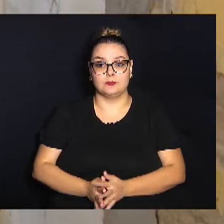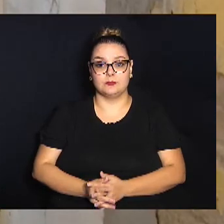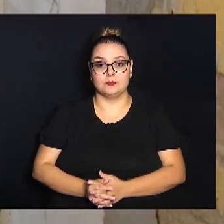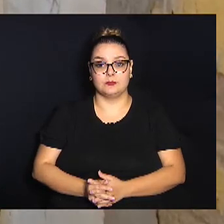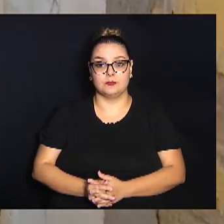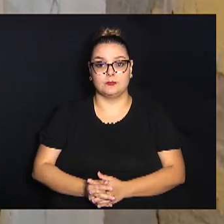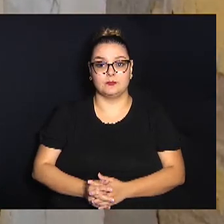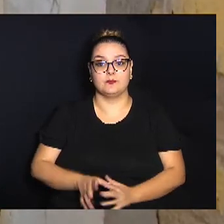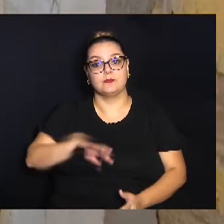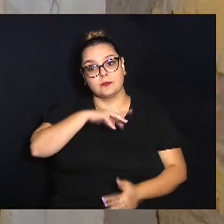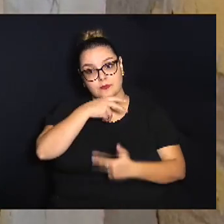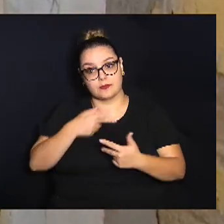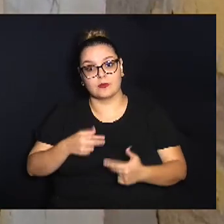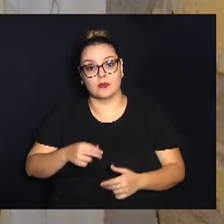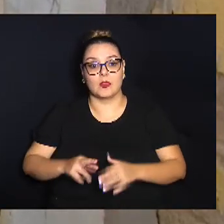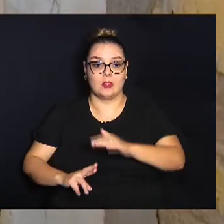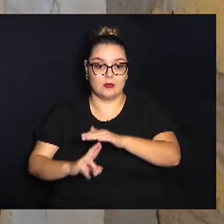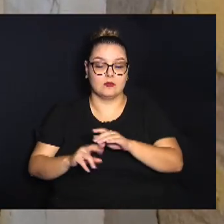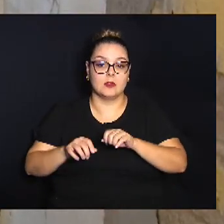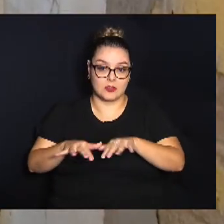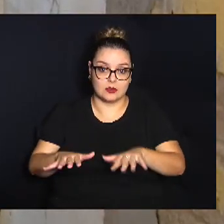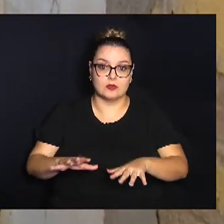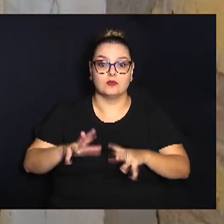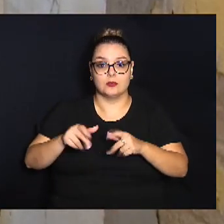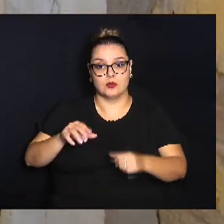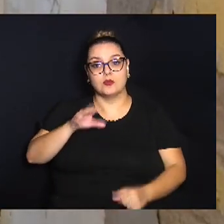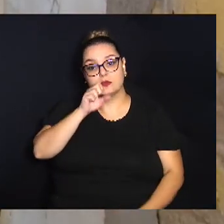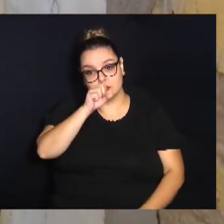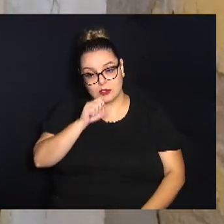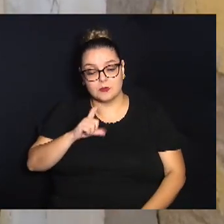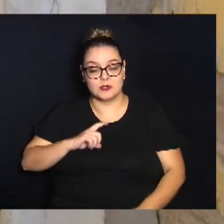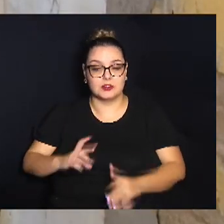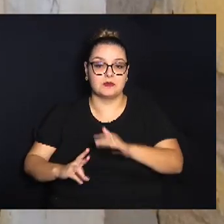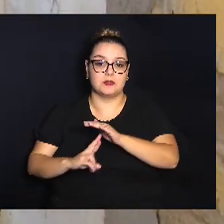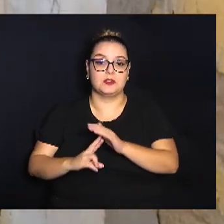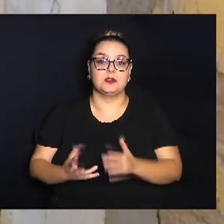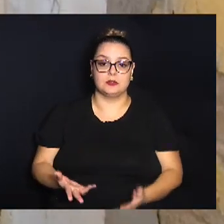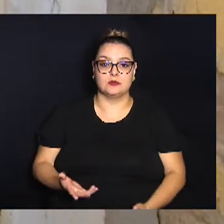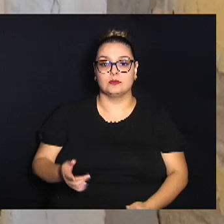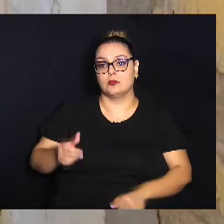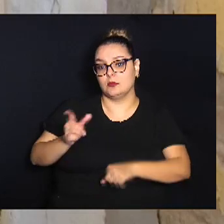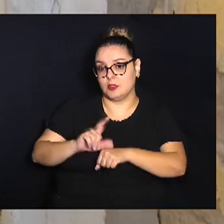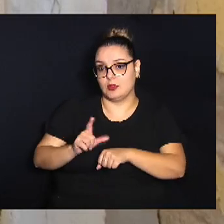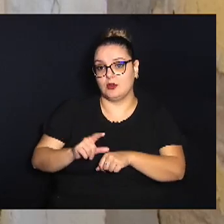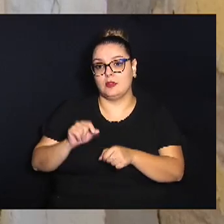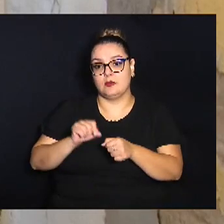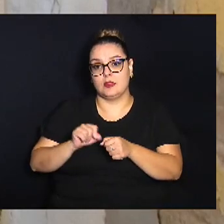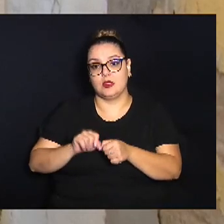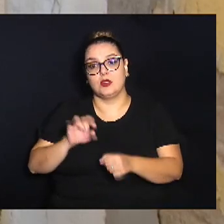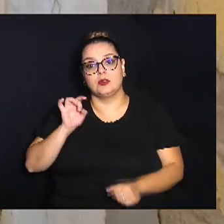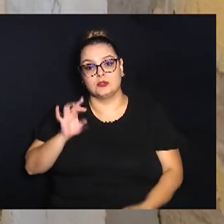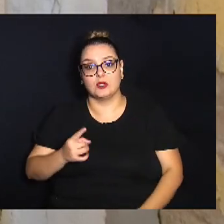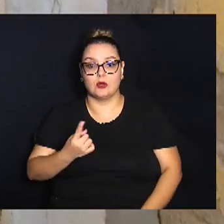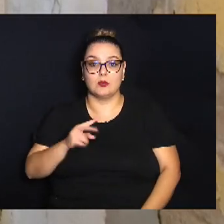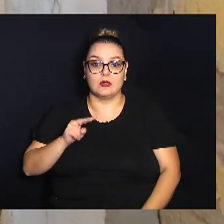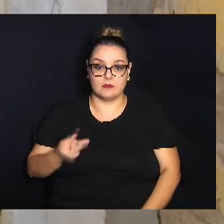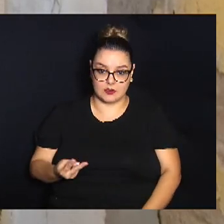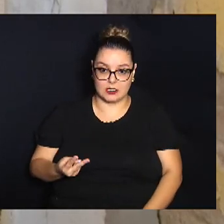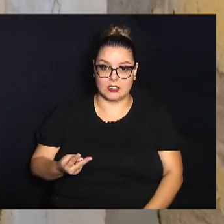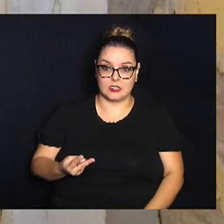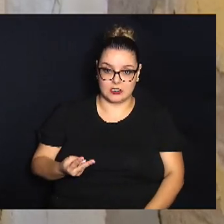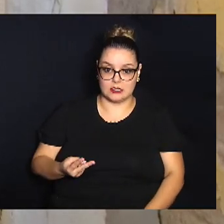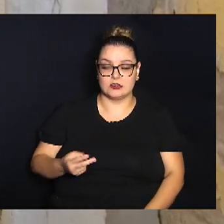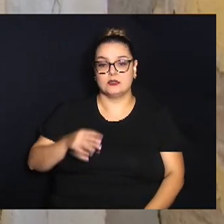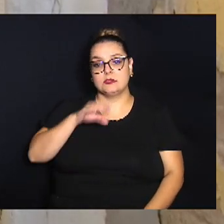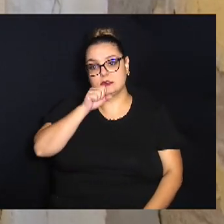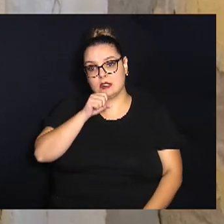Então os animais vão para a feira, todo sábado tem feira numa determinada loja, a gente faz só uma vez por semana aos sábados de